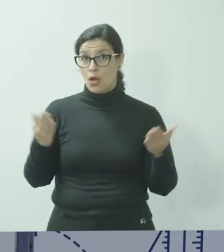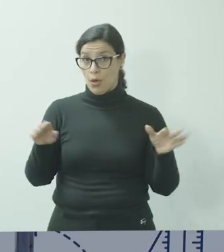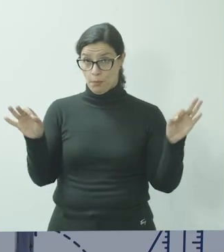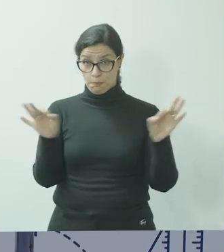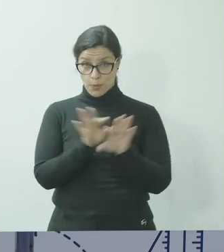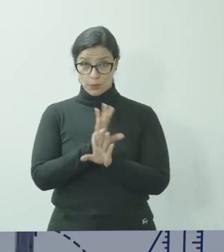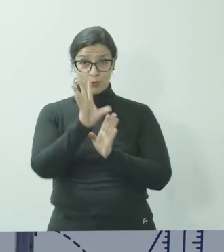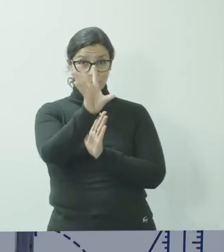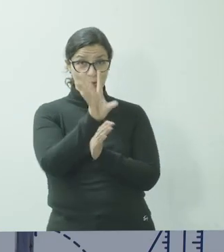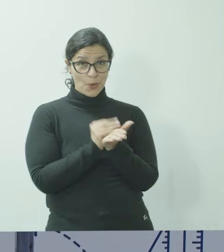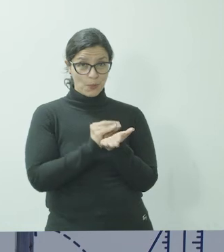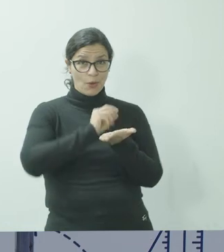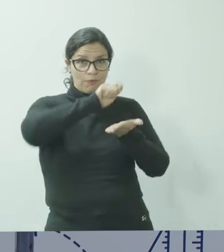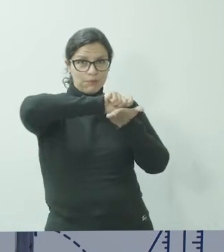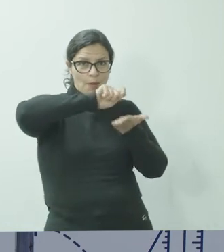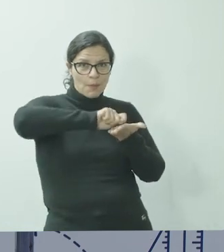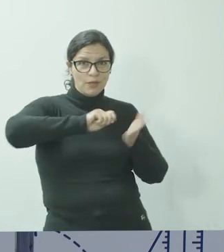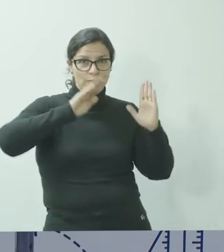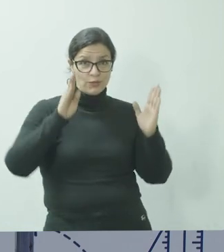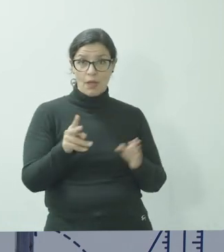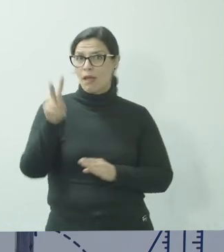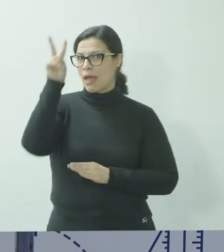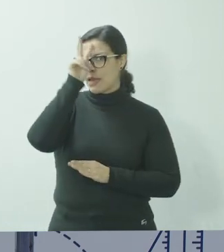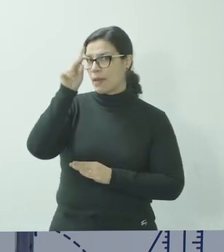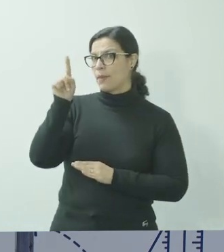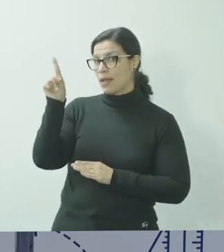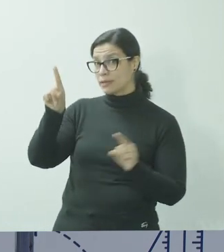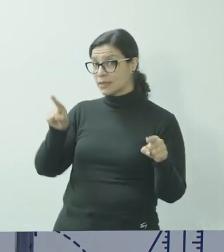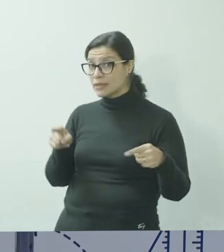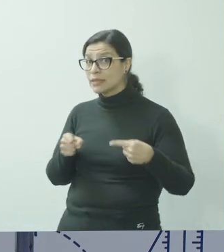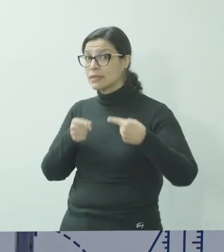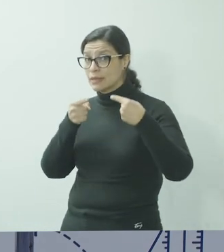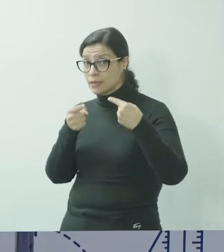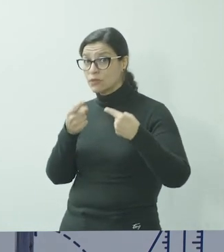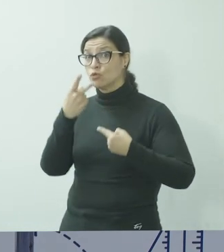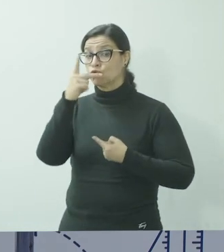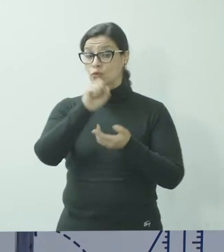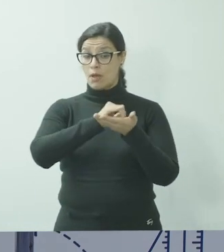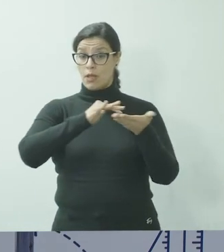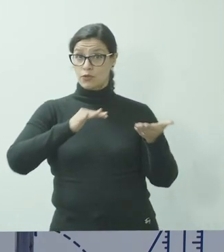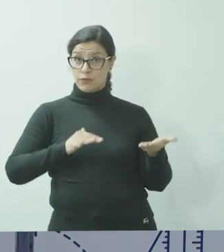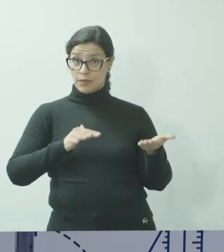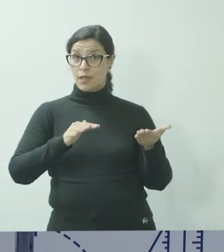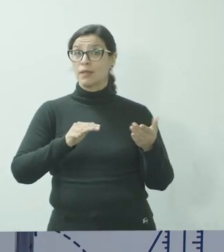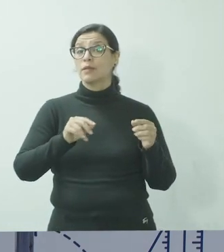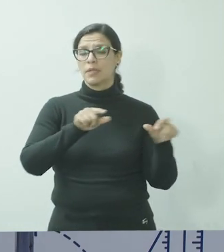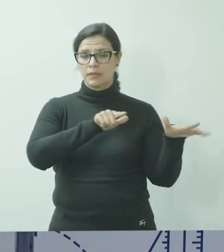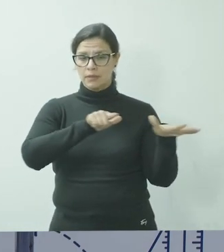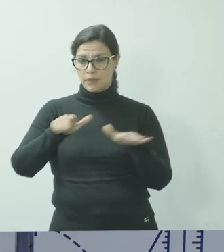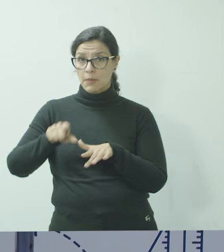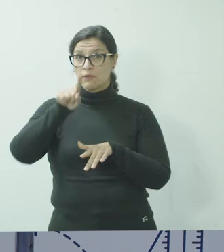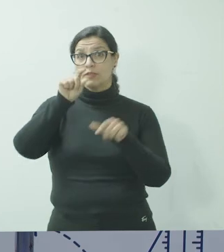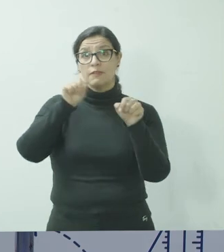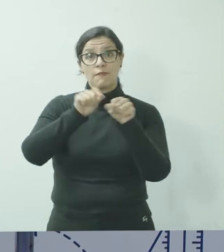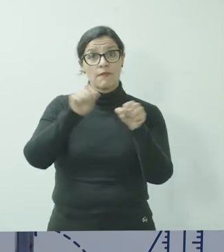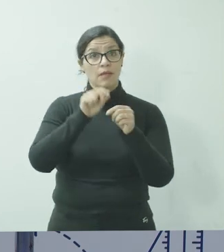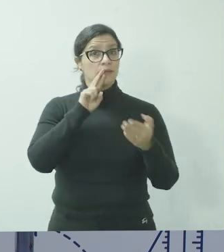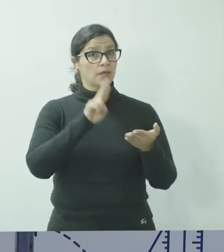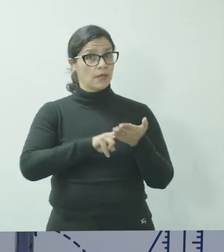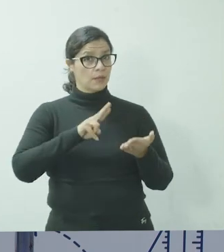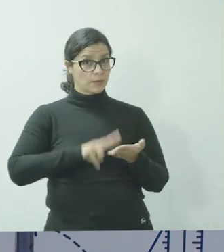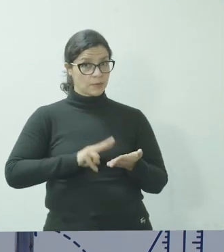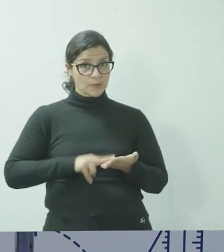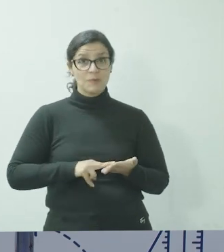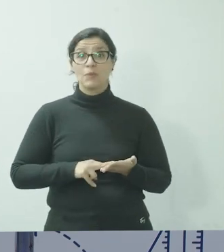registro feito então lembre-se que esse desafio aqui vai ficar né durante a semana para que você